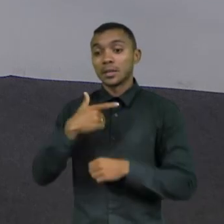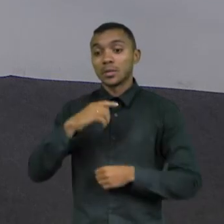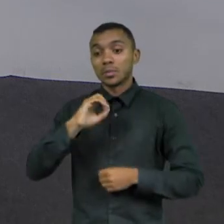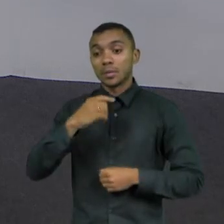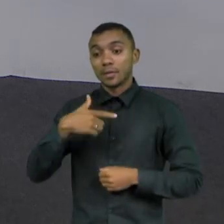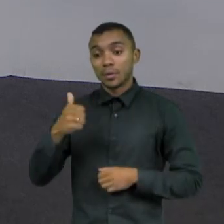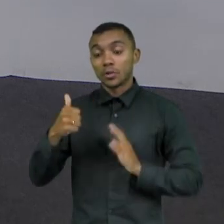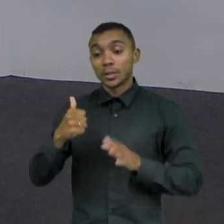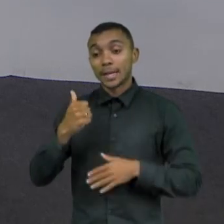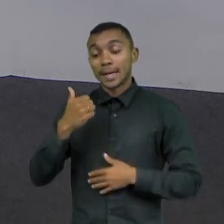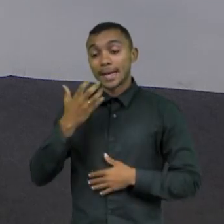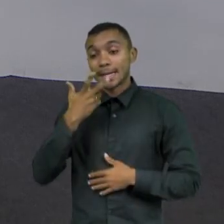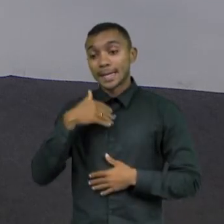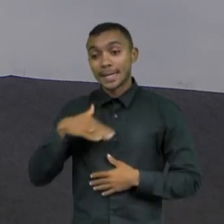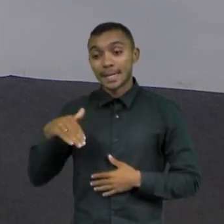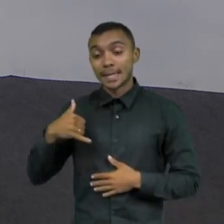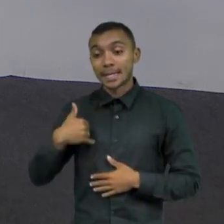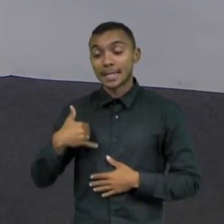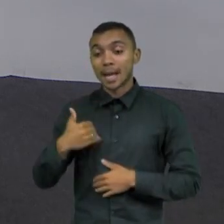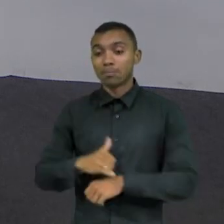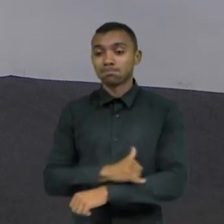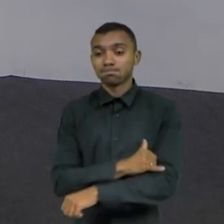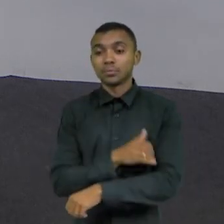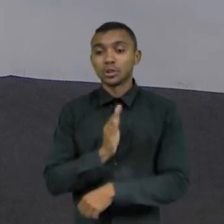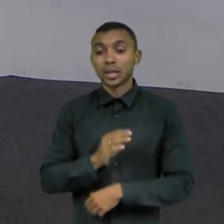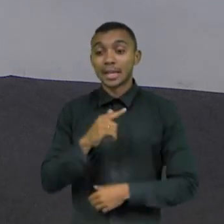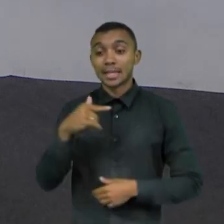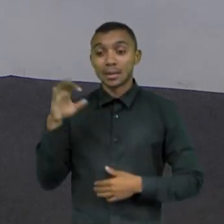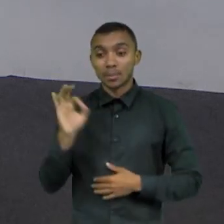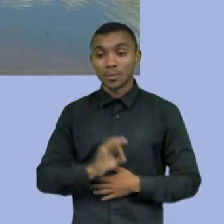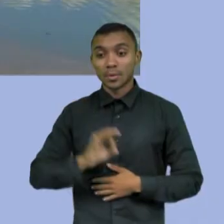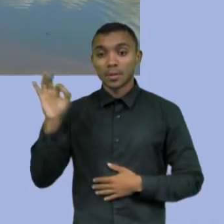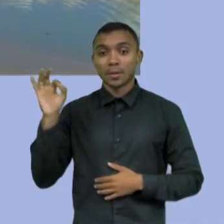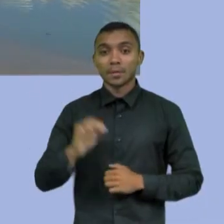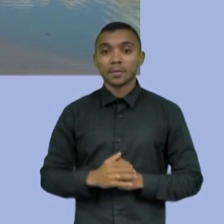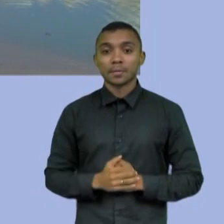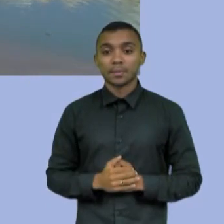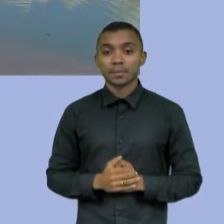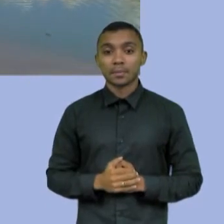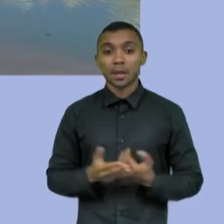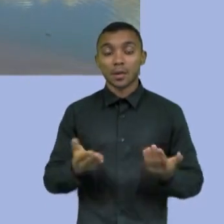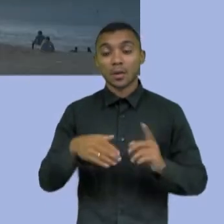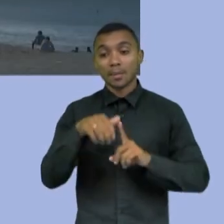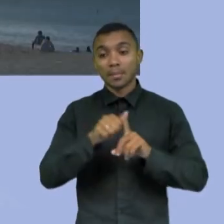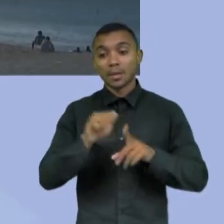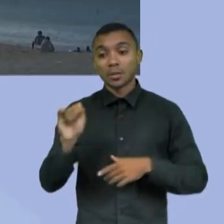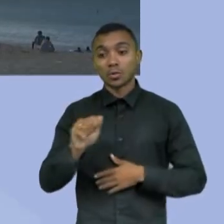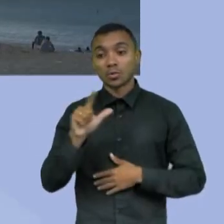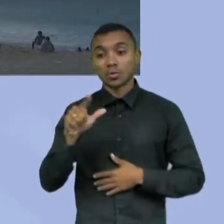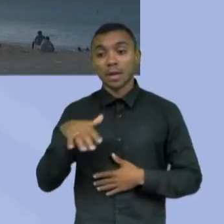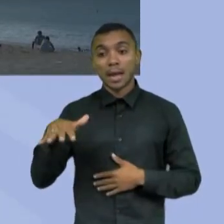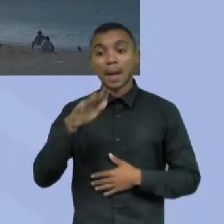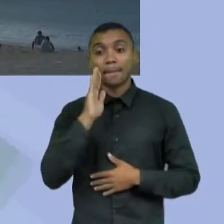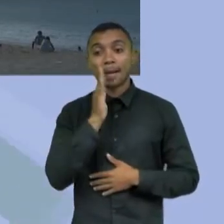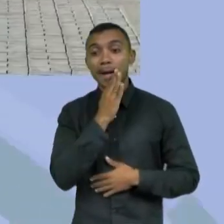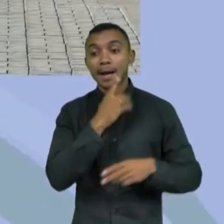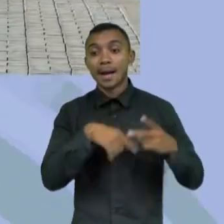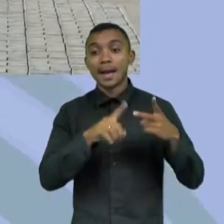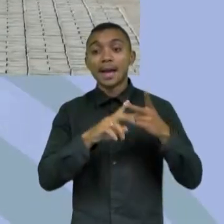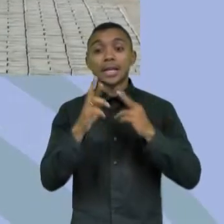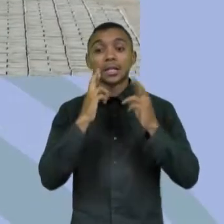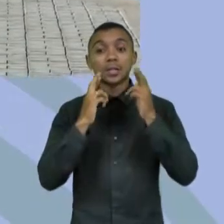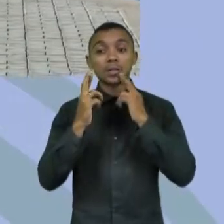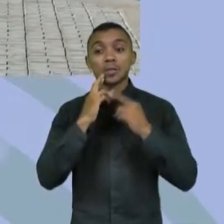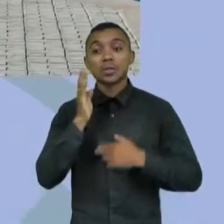crianças acima do peso subiu 70%. E agora, em julho, setor de bares e restaurantes